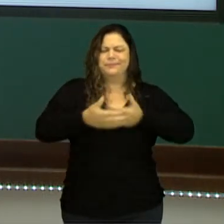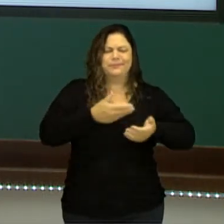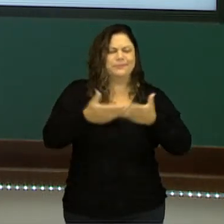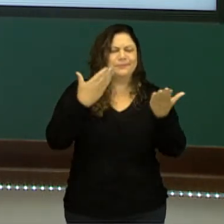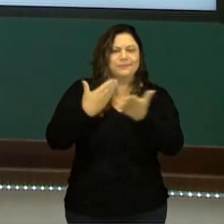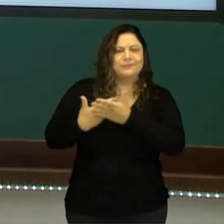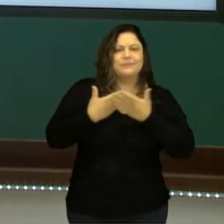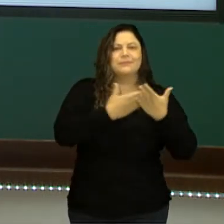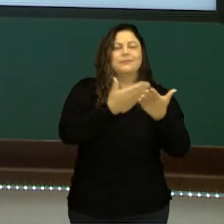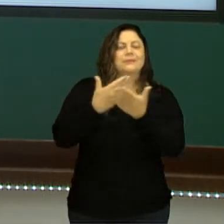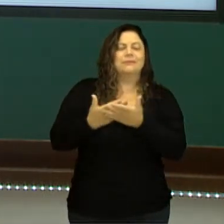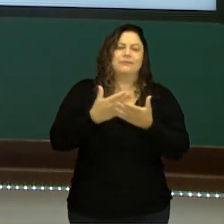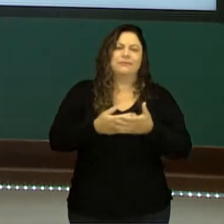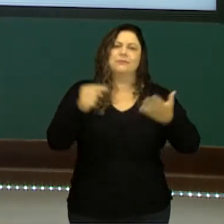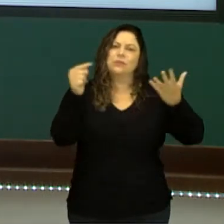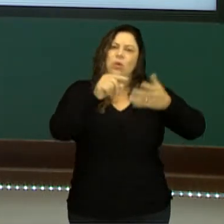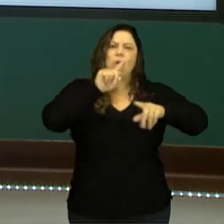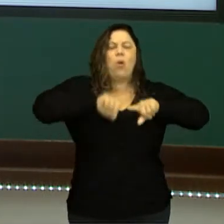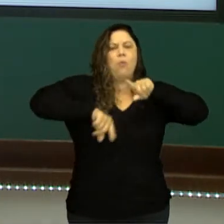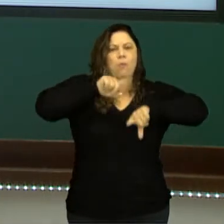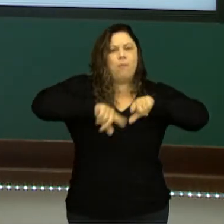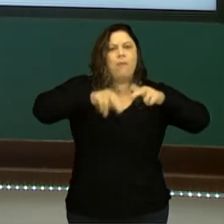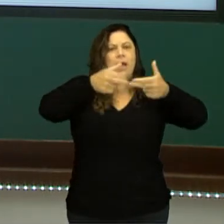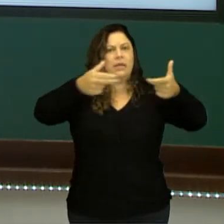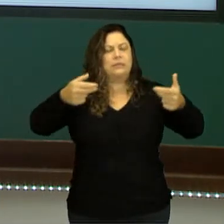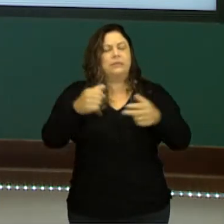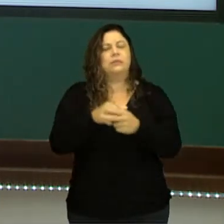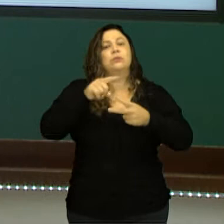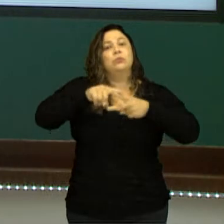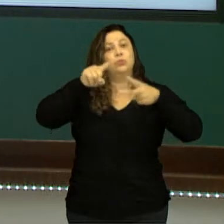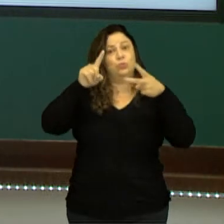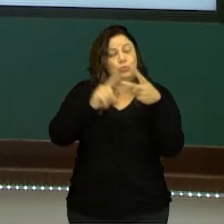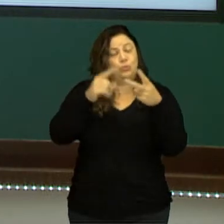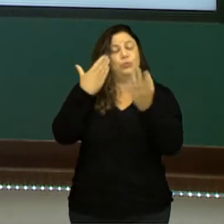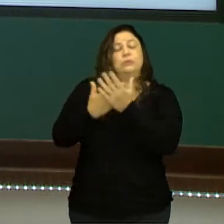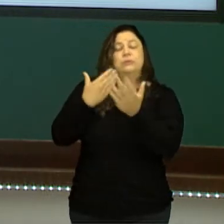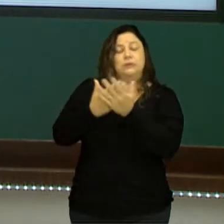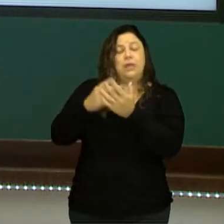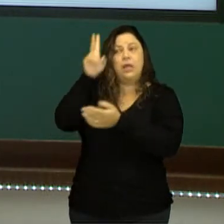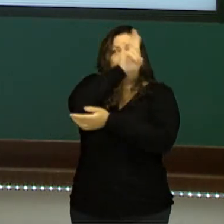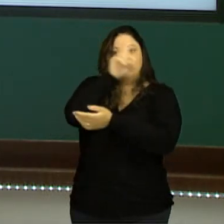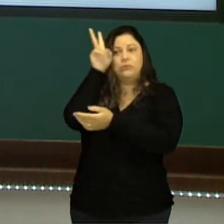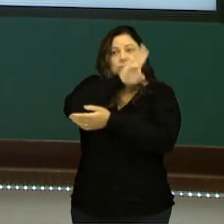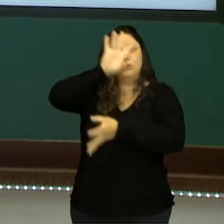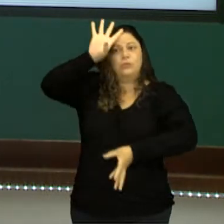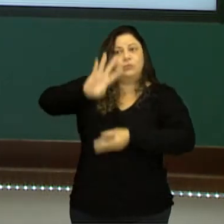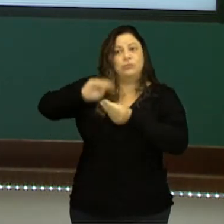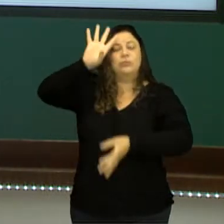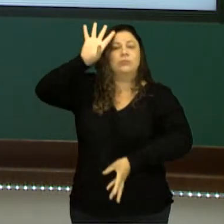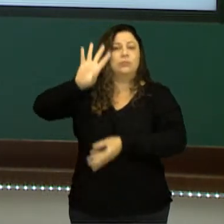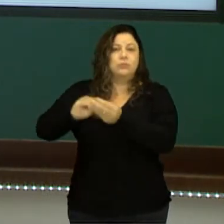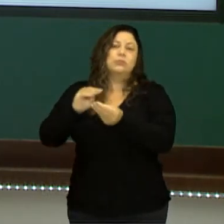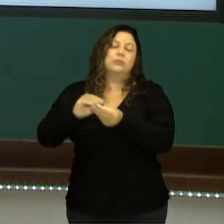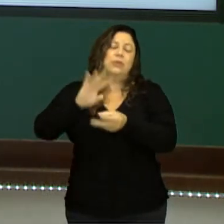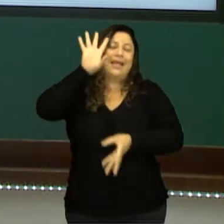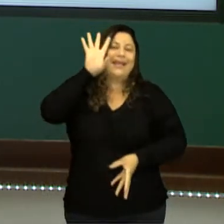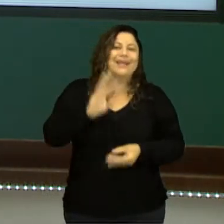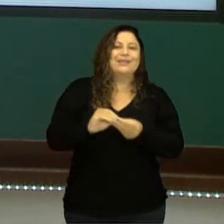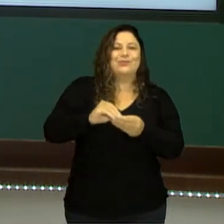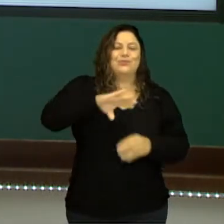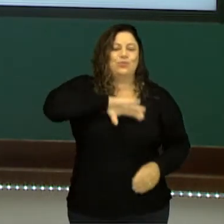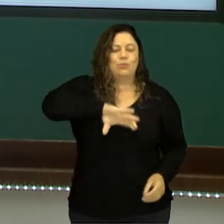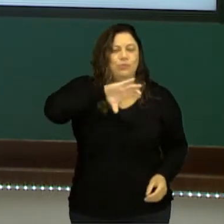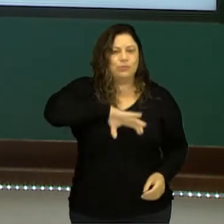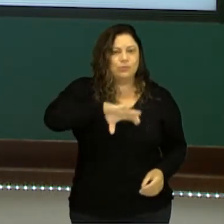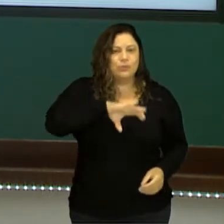Você teve lá duas aulas de história e daí você faz um resumo da aula, né? Você vai trabalhar essa questão do resumo em língua